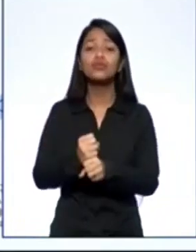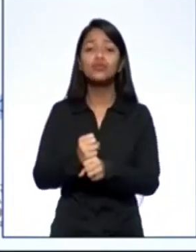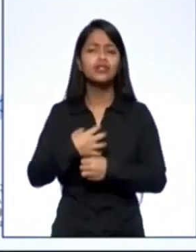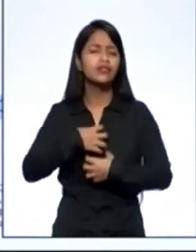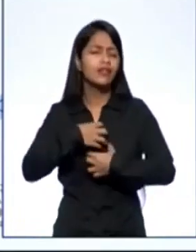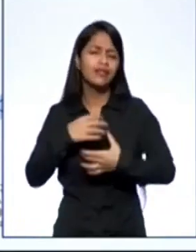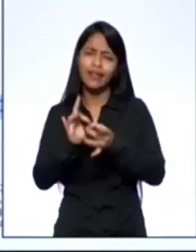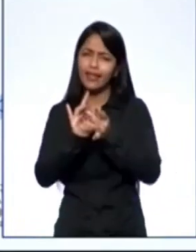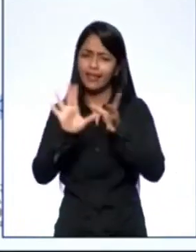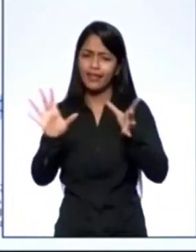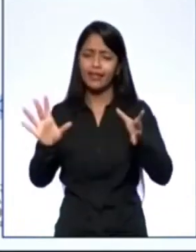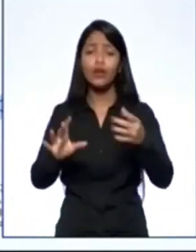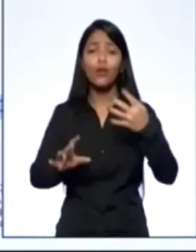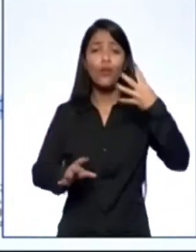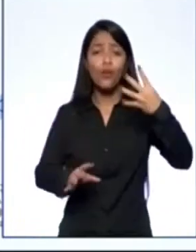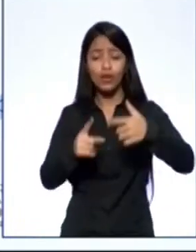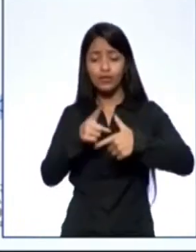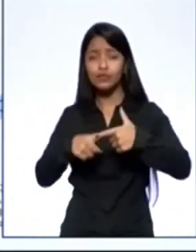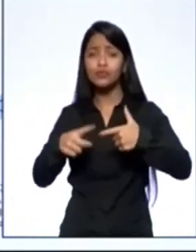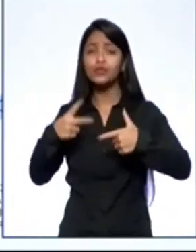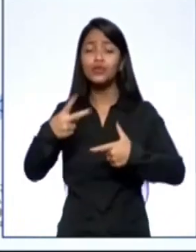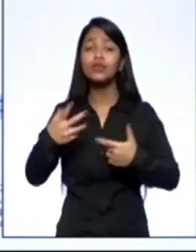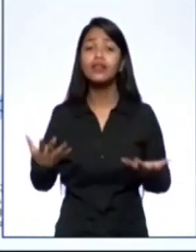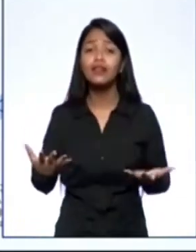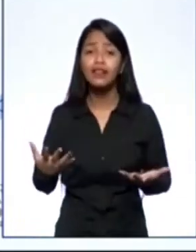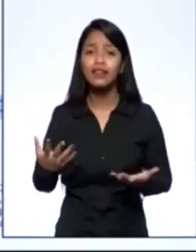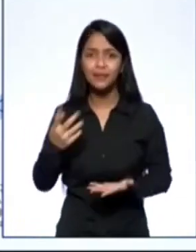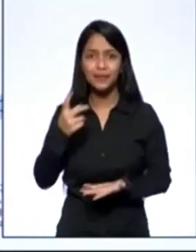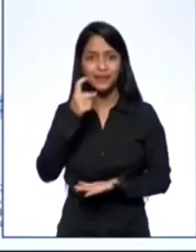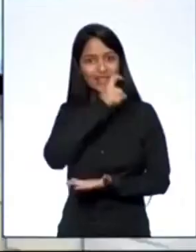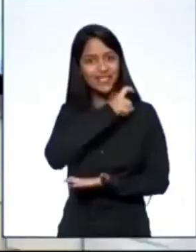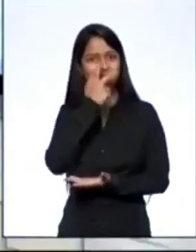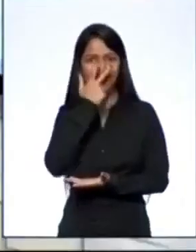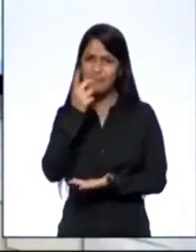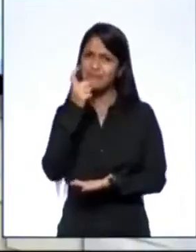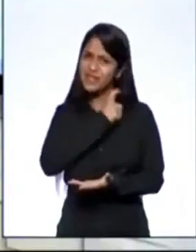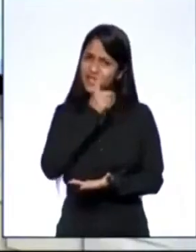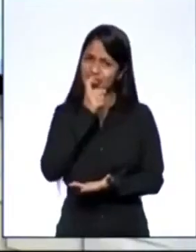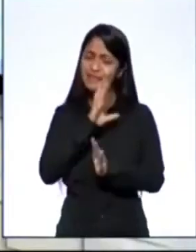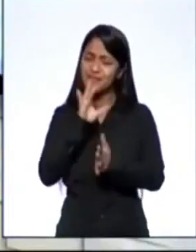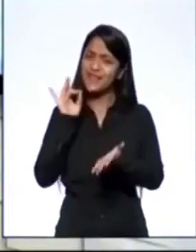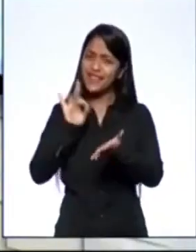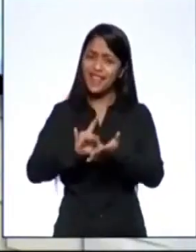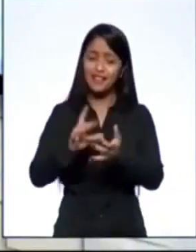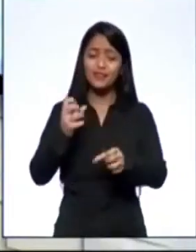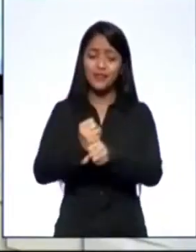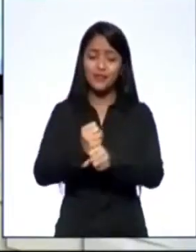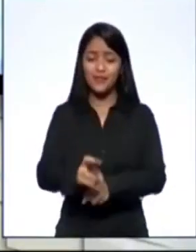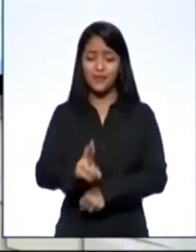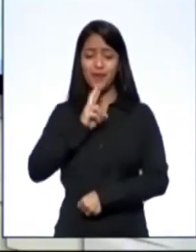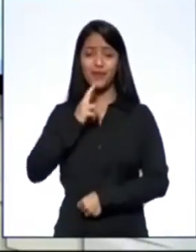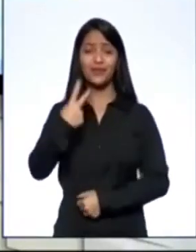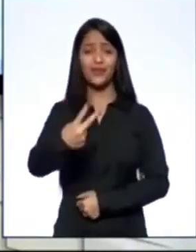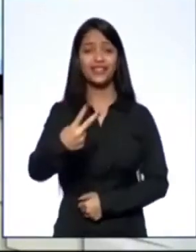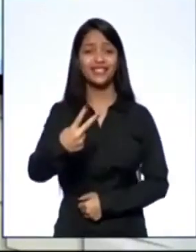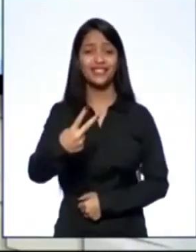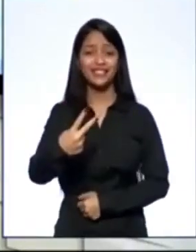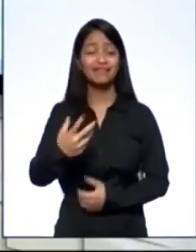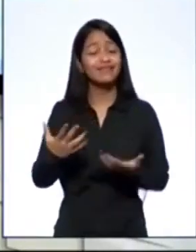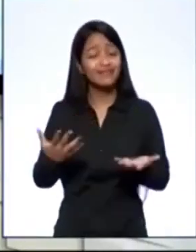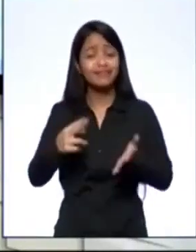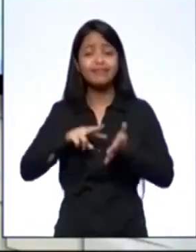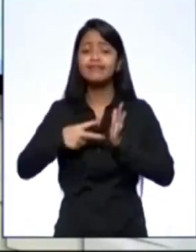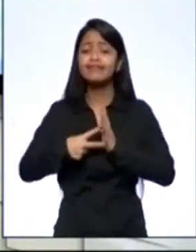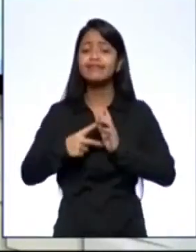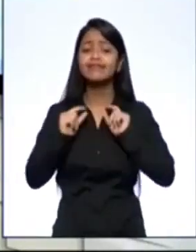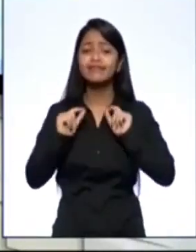24/2 quanto da mentira tem cheiro e depois quer dizer que se você